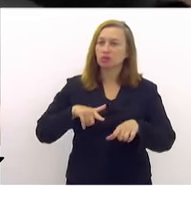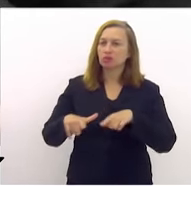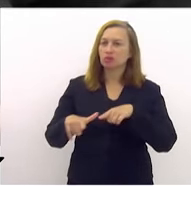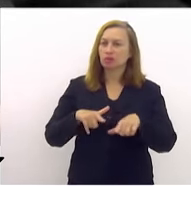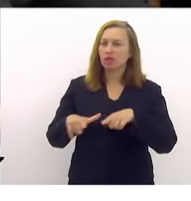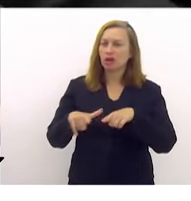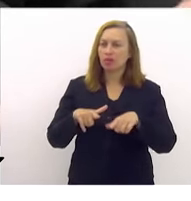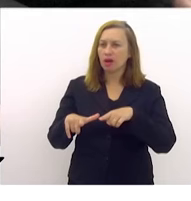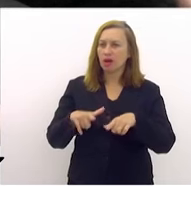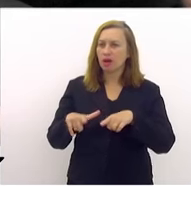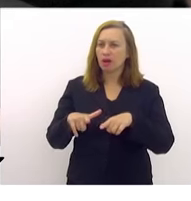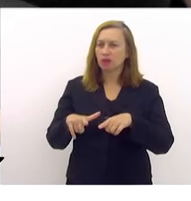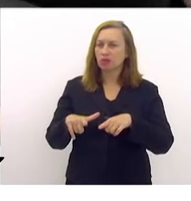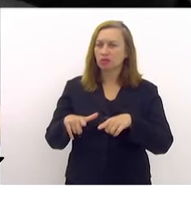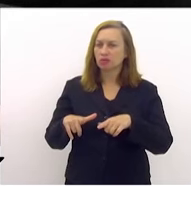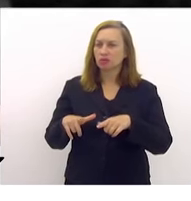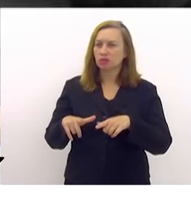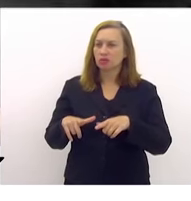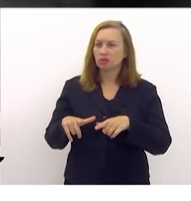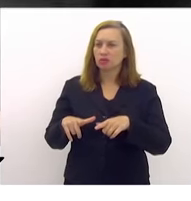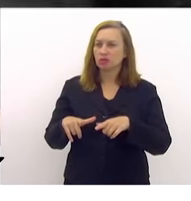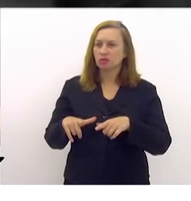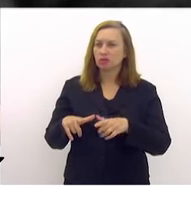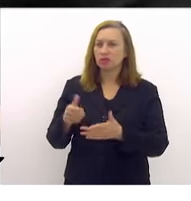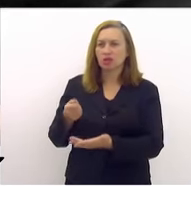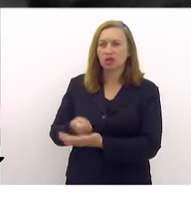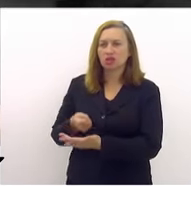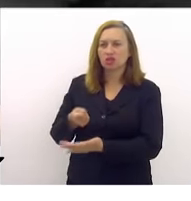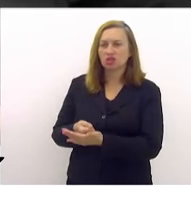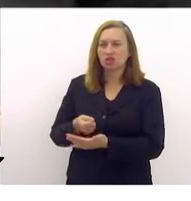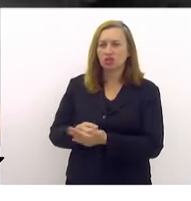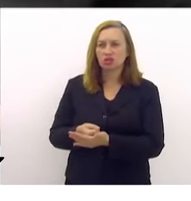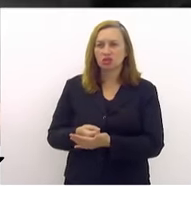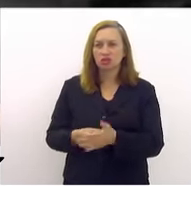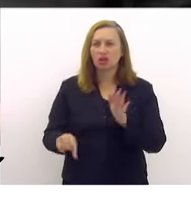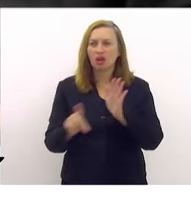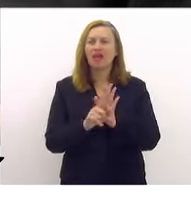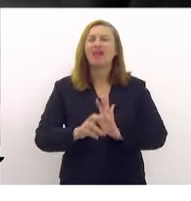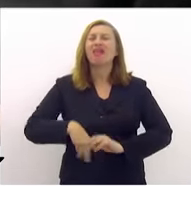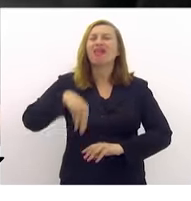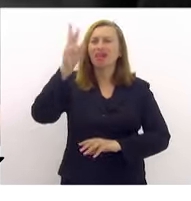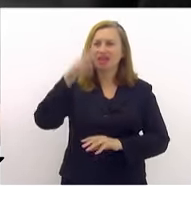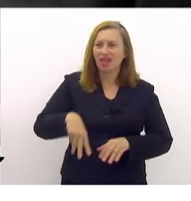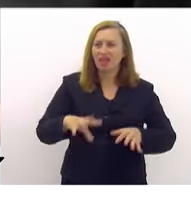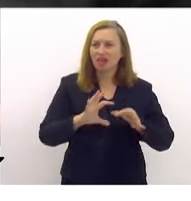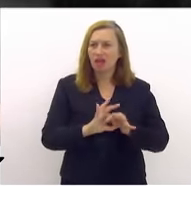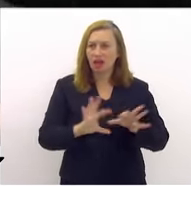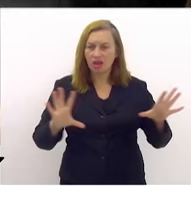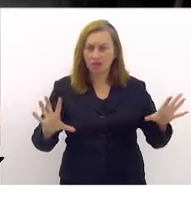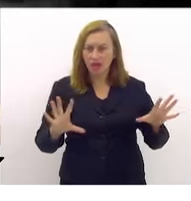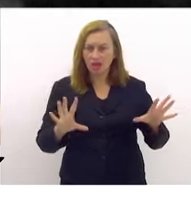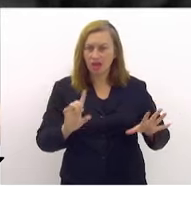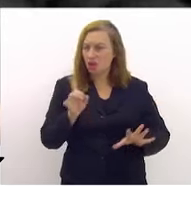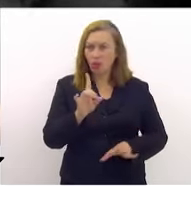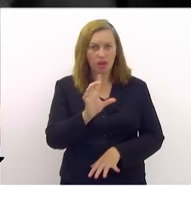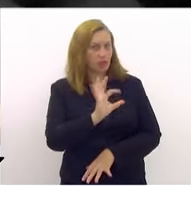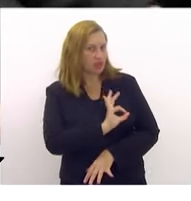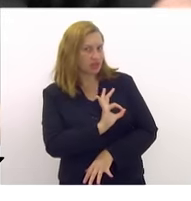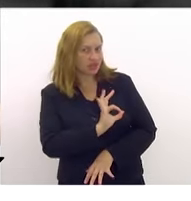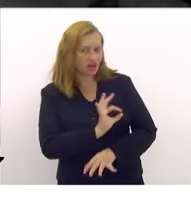pela natureza da instituição, seja exigível pela legislação. Quem dá alvará não é a autoridade